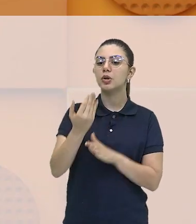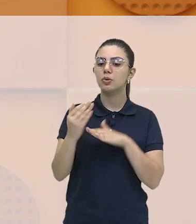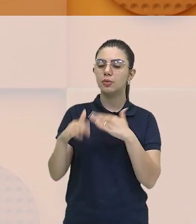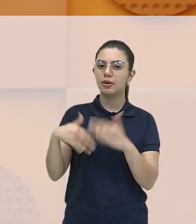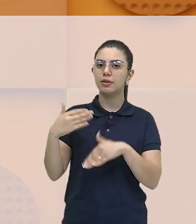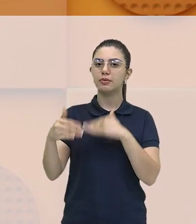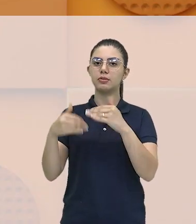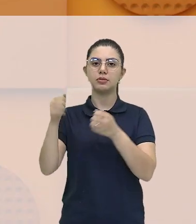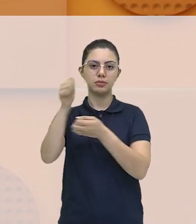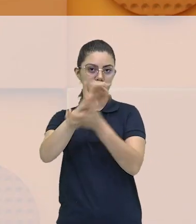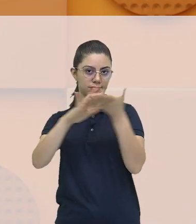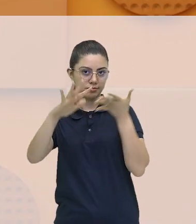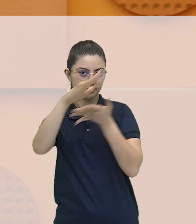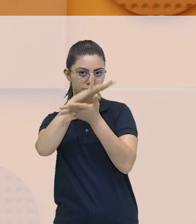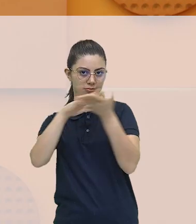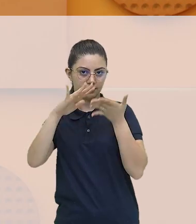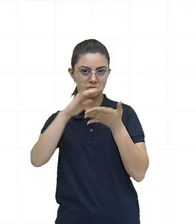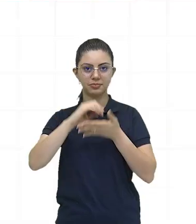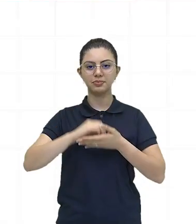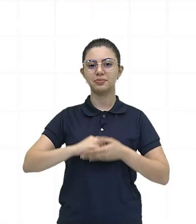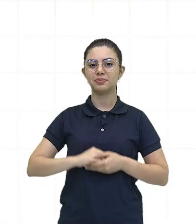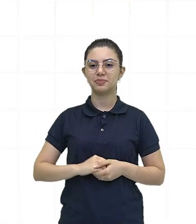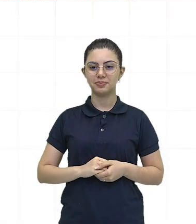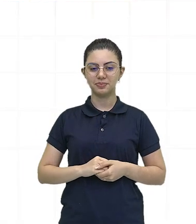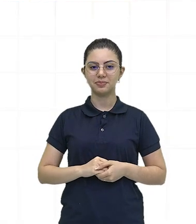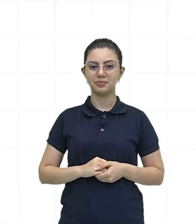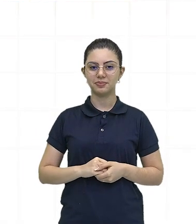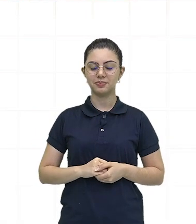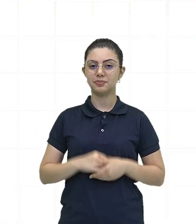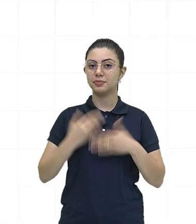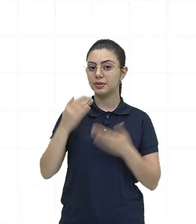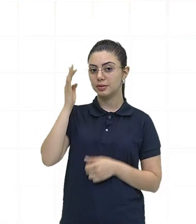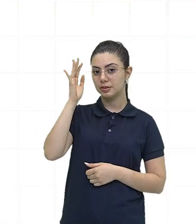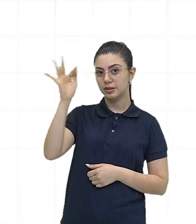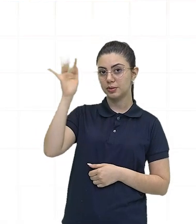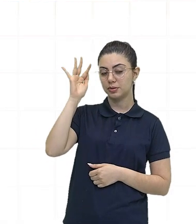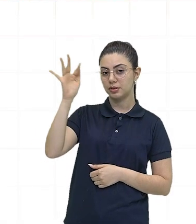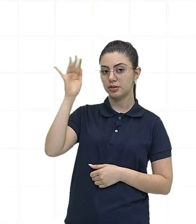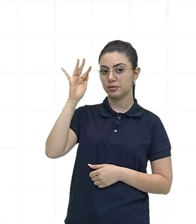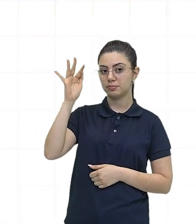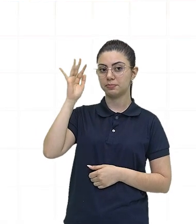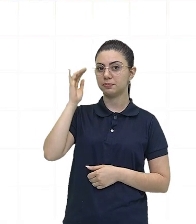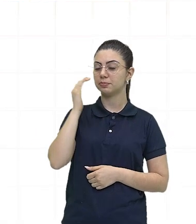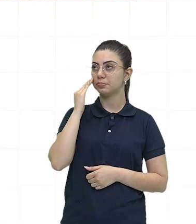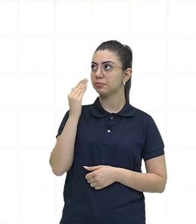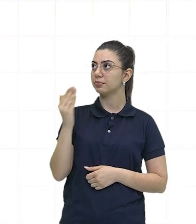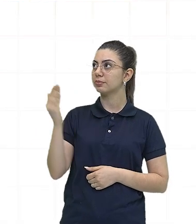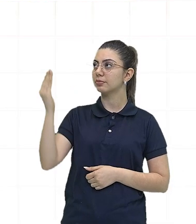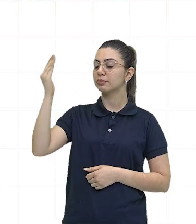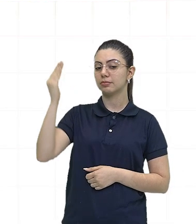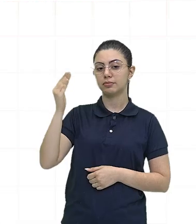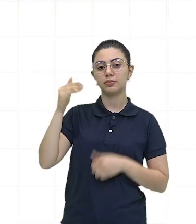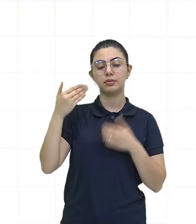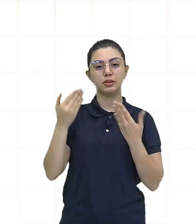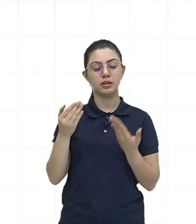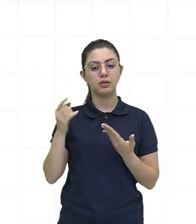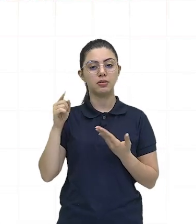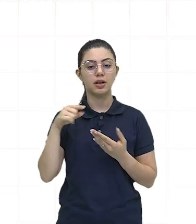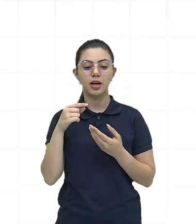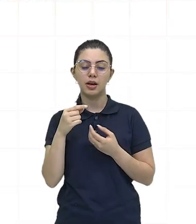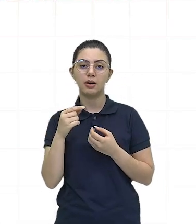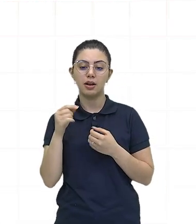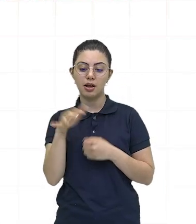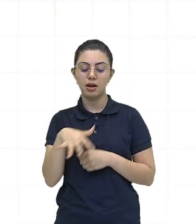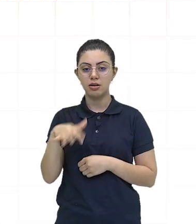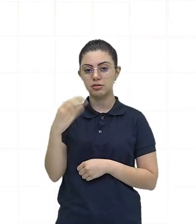evolução do universo. Acompanhem comigo. A teoria do Big Bang, ela é a explicação científica mais aceita